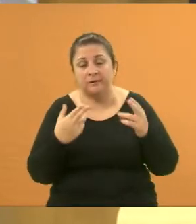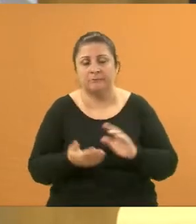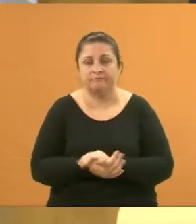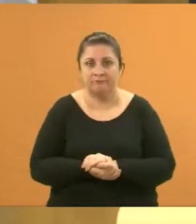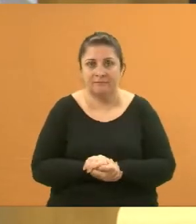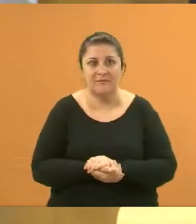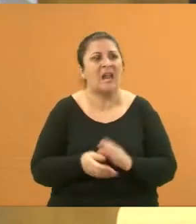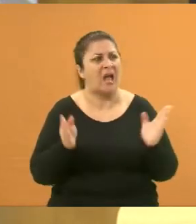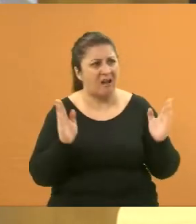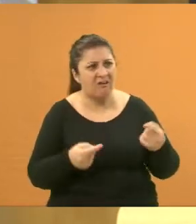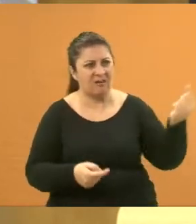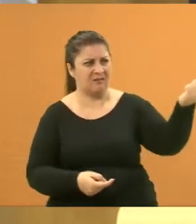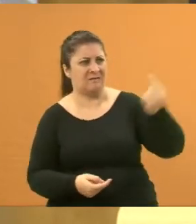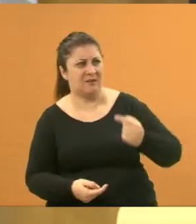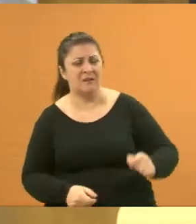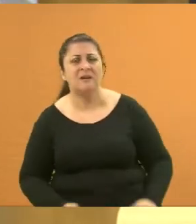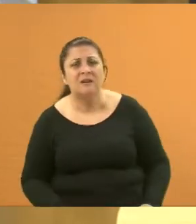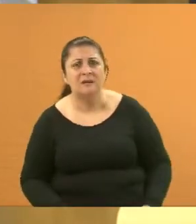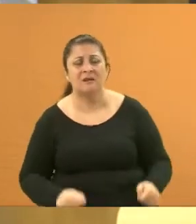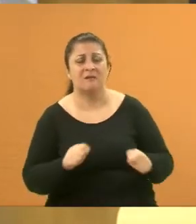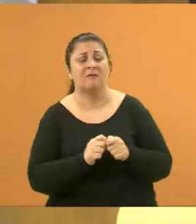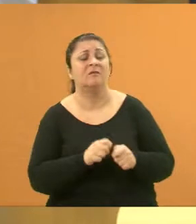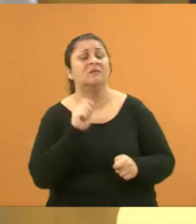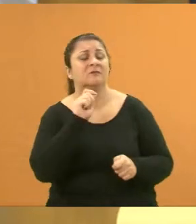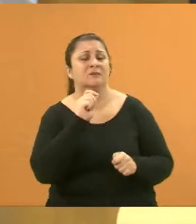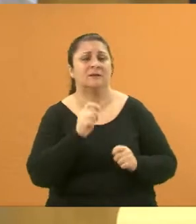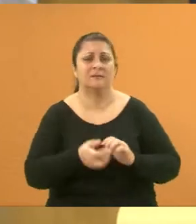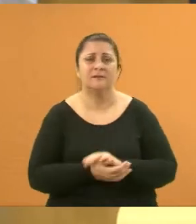Agora você vem aqui, o que você está fazendo?